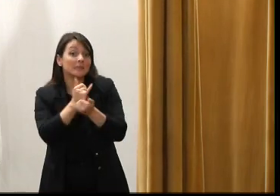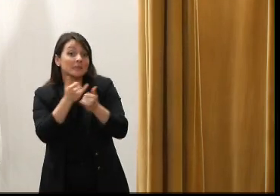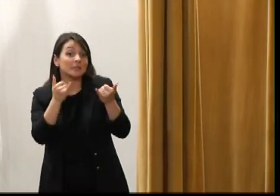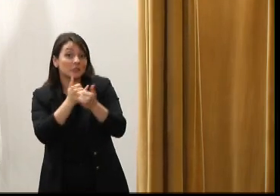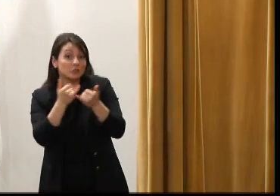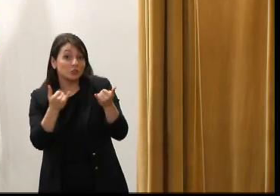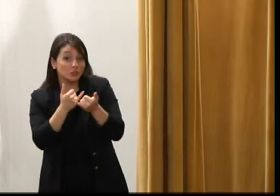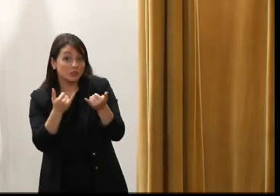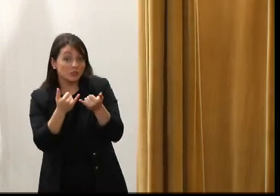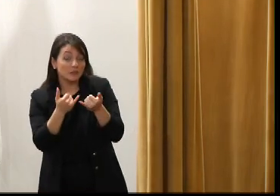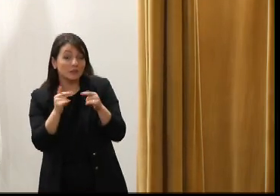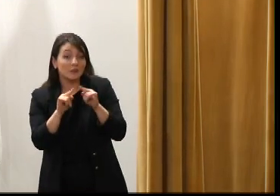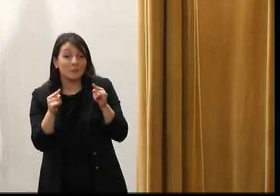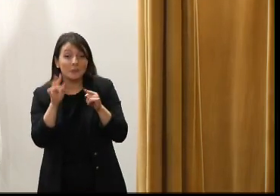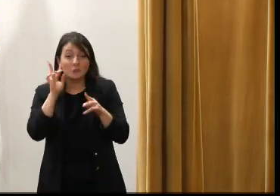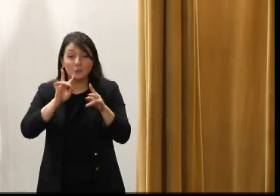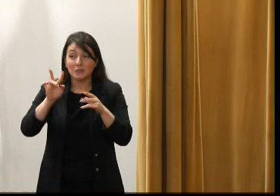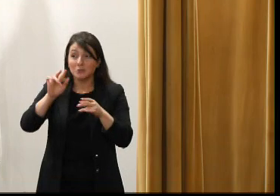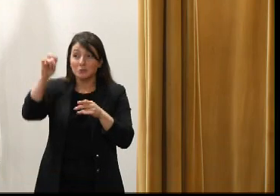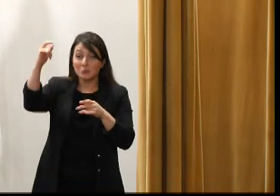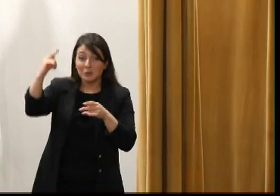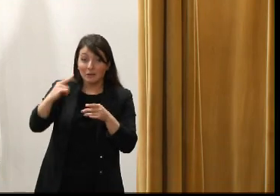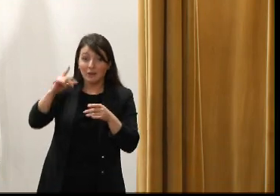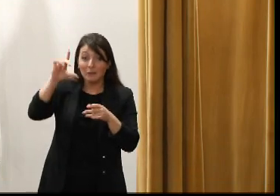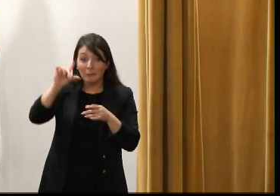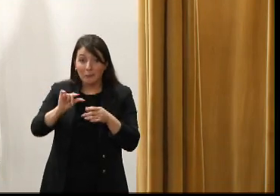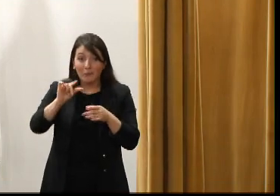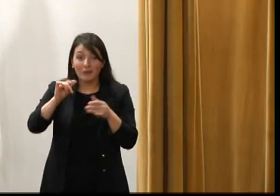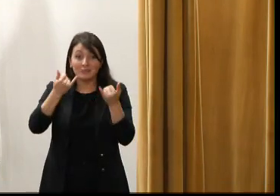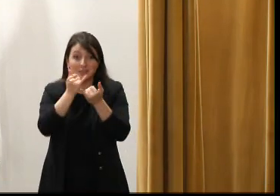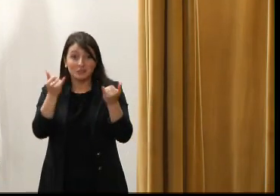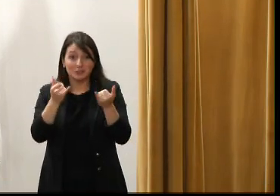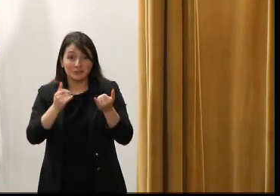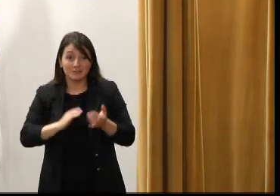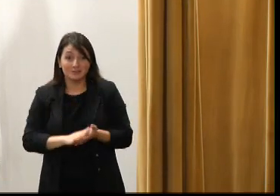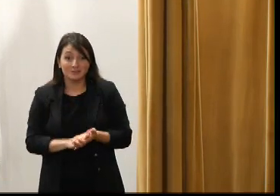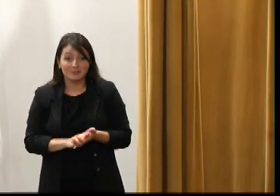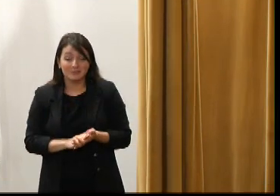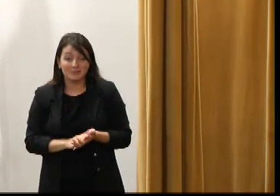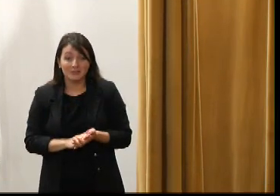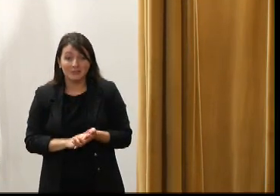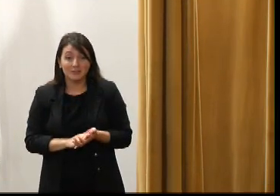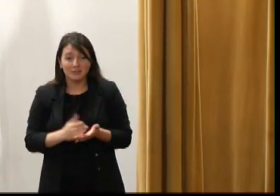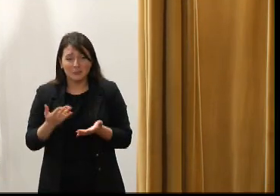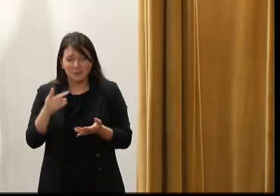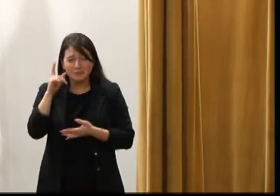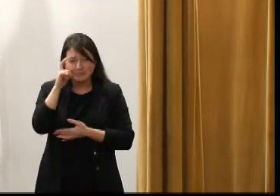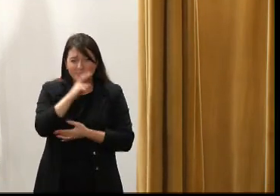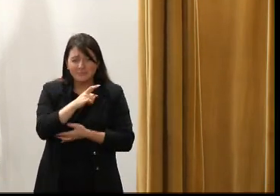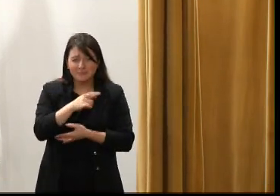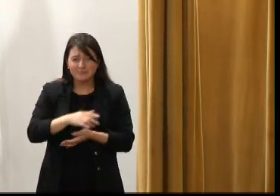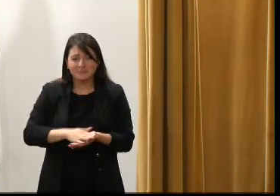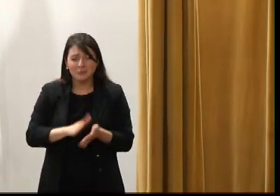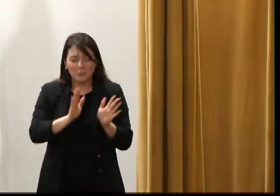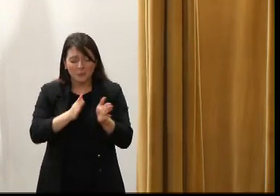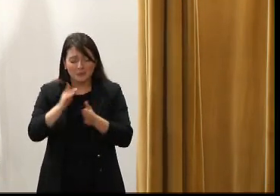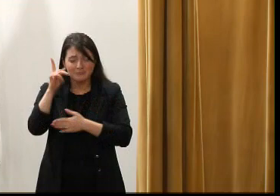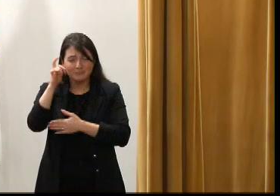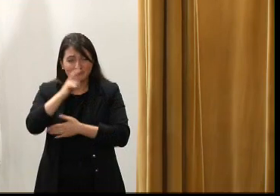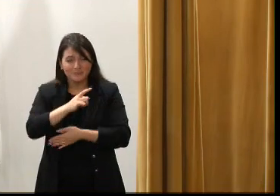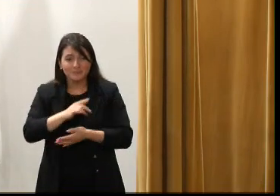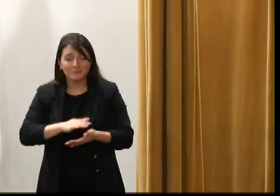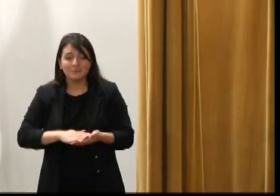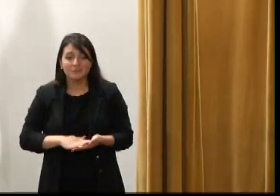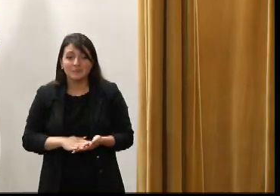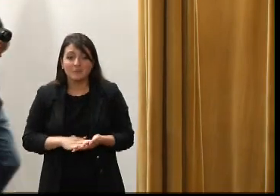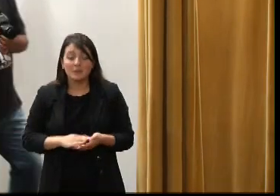gente está olhando o ciclo solar, estamos esperando menos energia. Então, é um processo complexo. Bom, e os gases